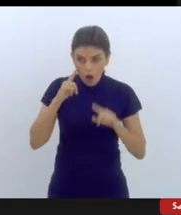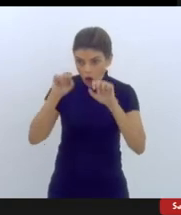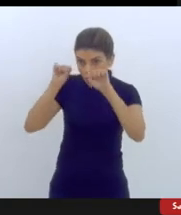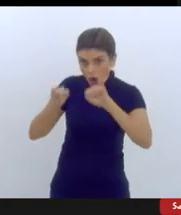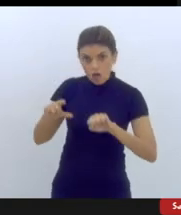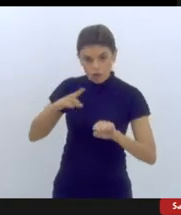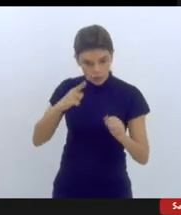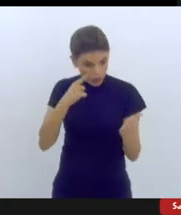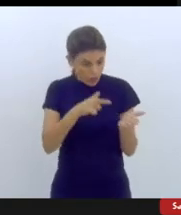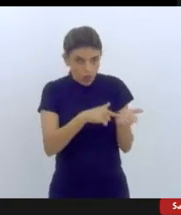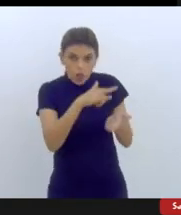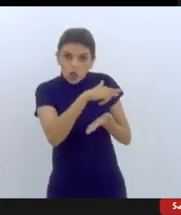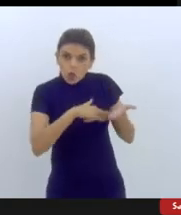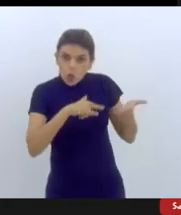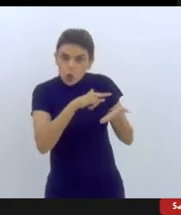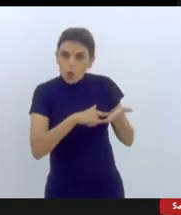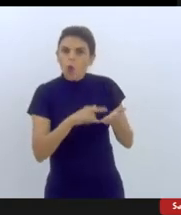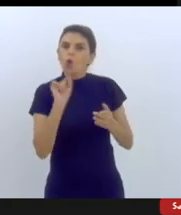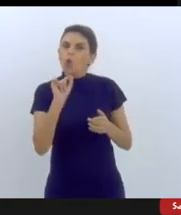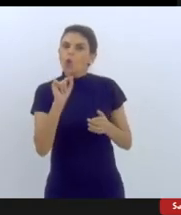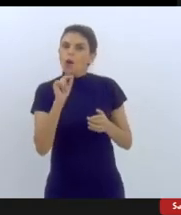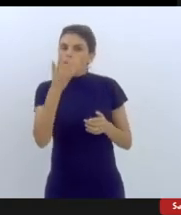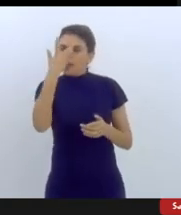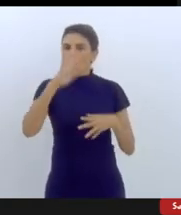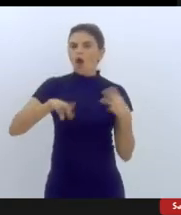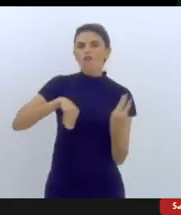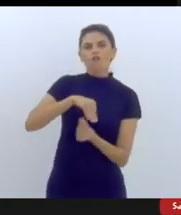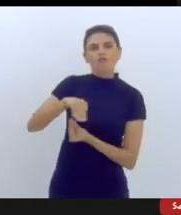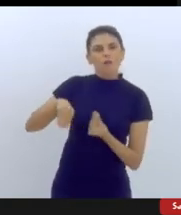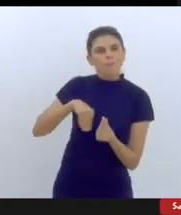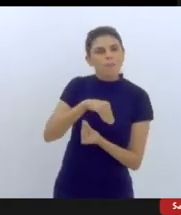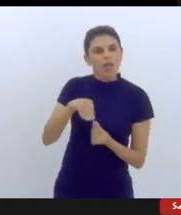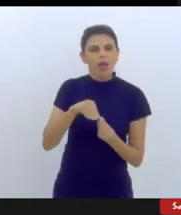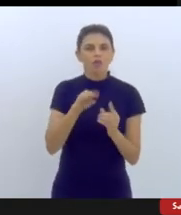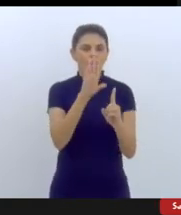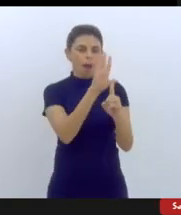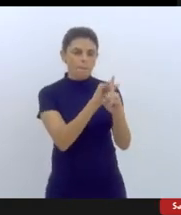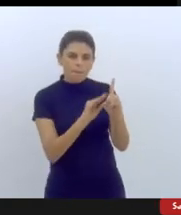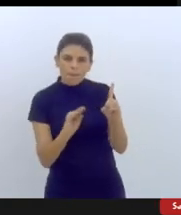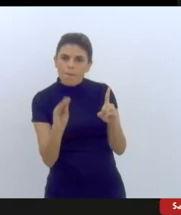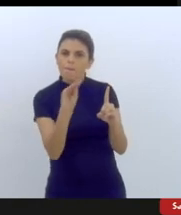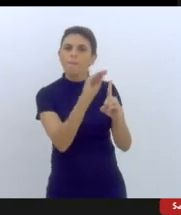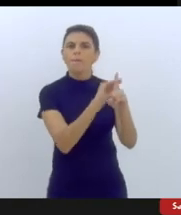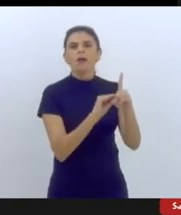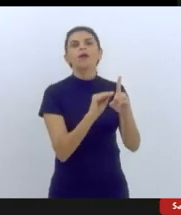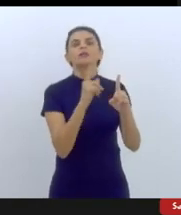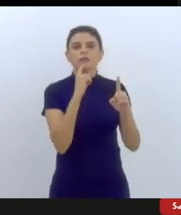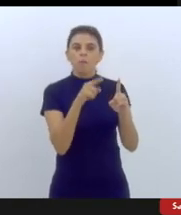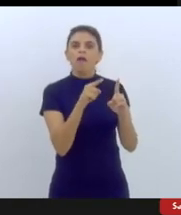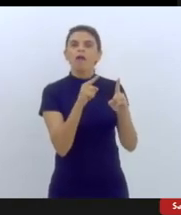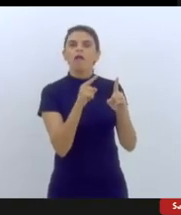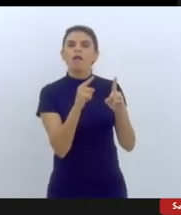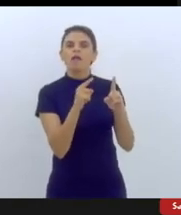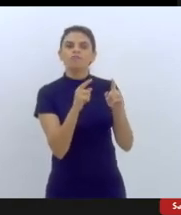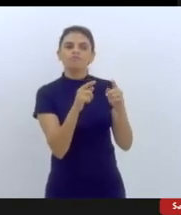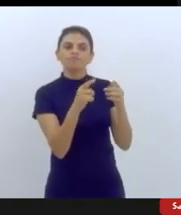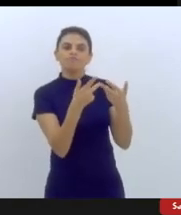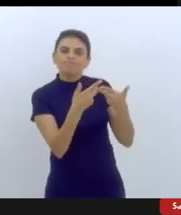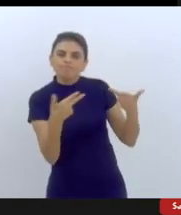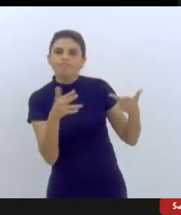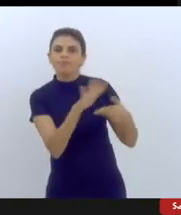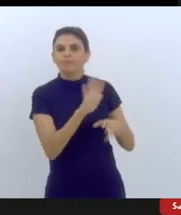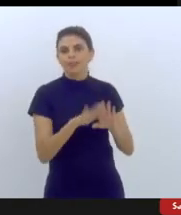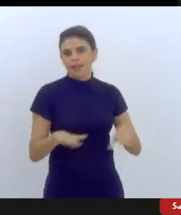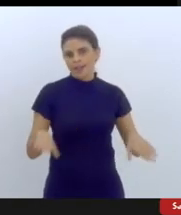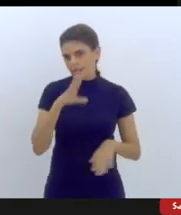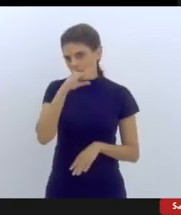envolvido ou envolvida com abuso e exploração sexual de criança e adolescente. Nós sabemos que